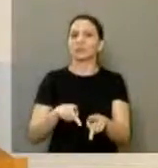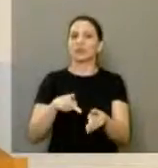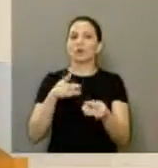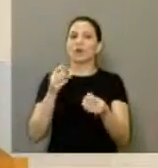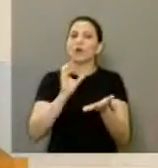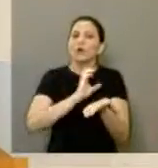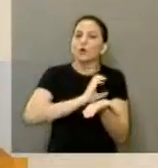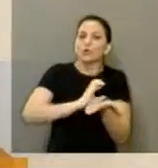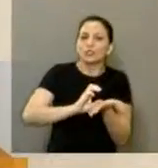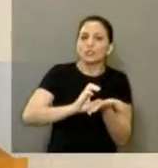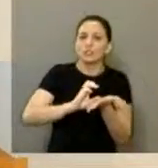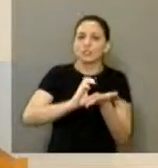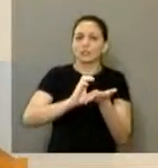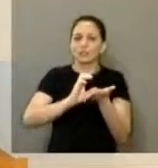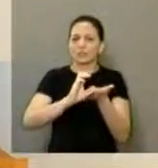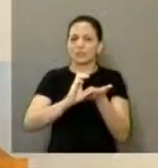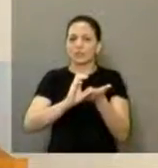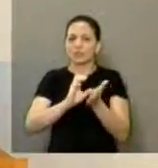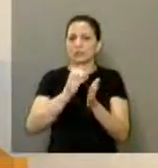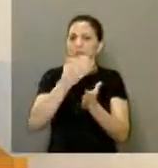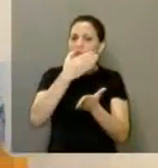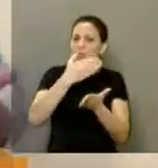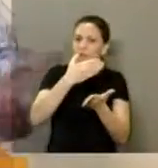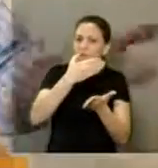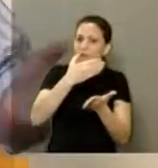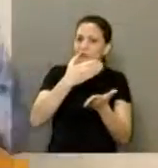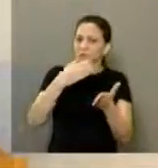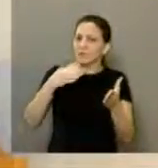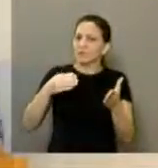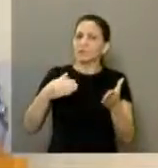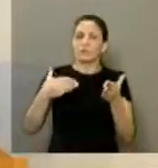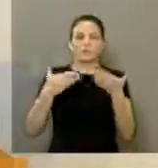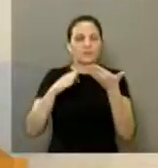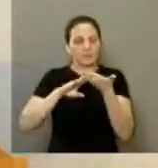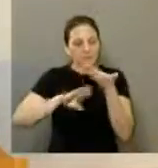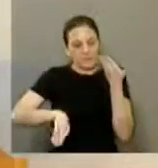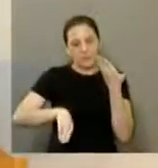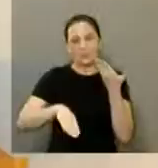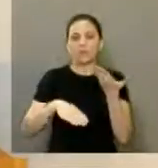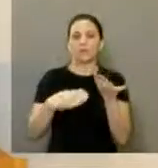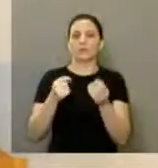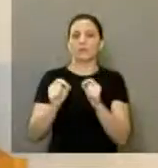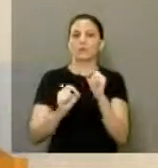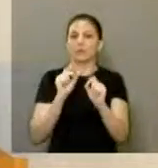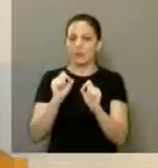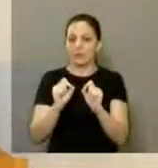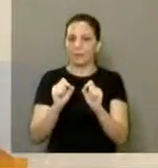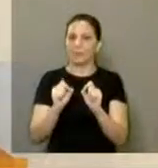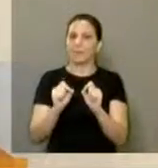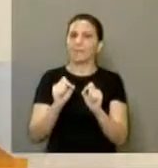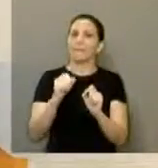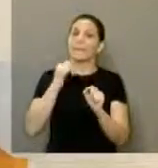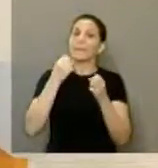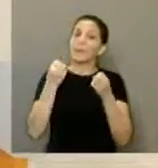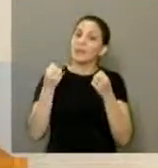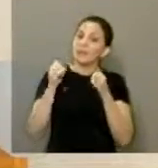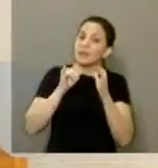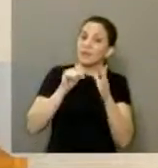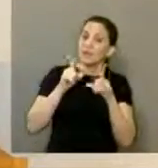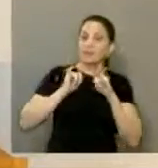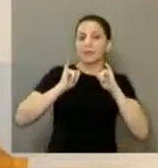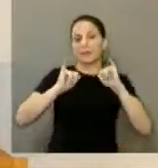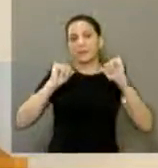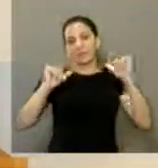investido e o que sobrou aonde está. É isso que a gente pediu. Se ela está dizendo aqui, na nota que ela passou para a imprensa, é fácil,